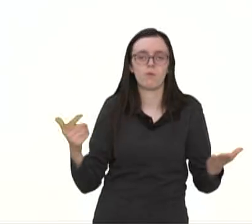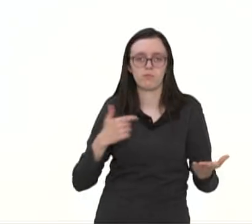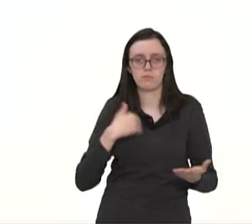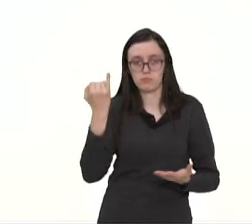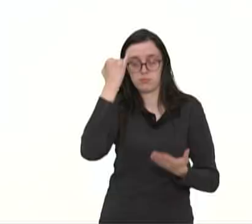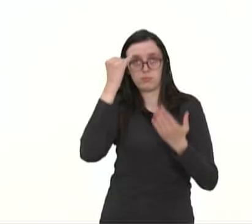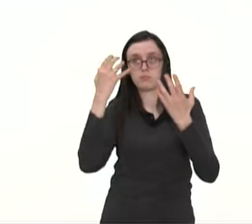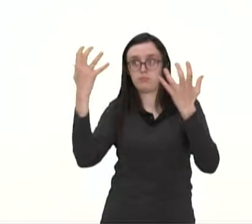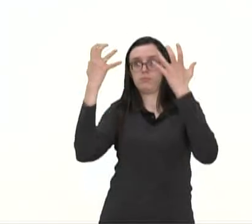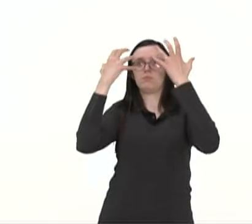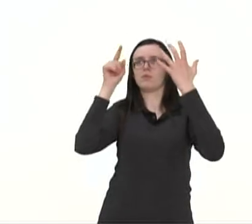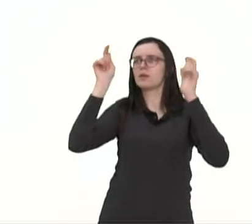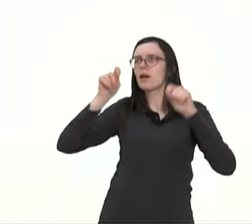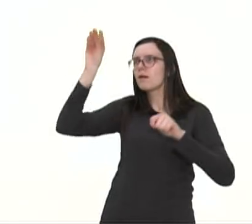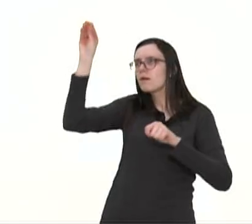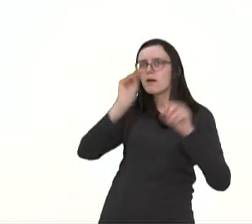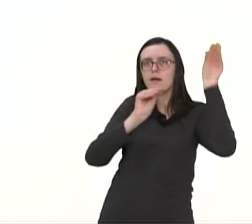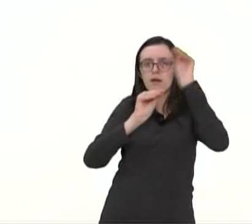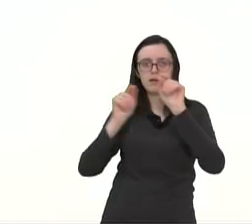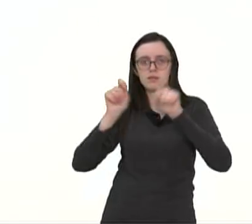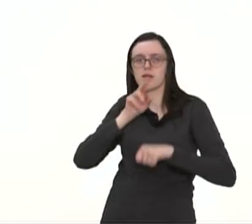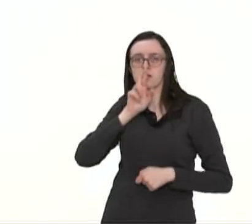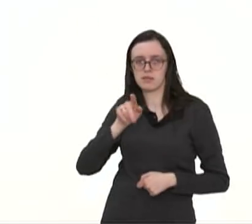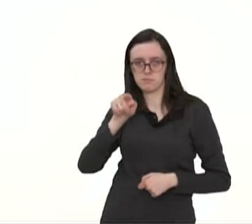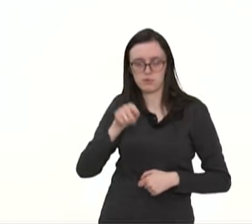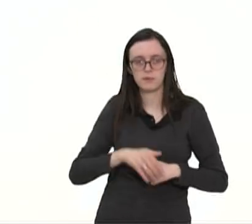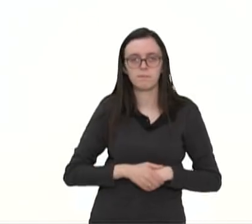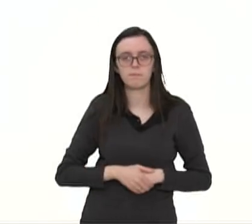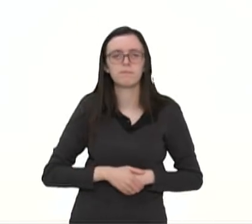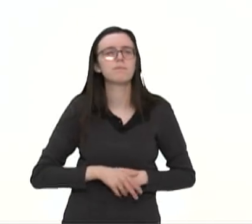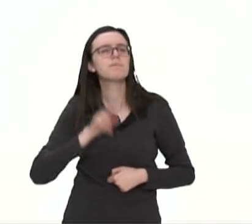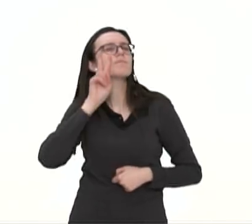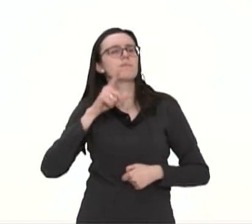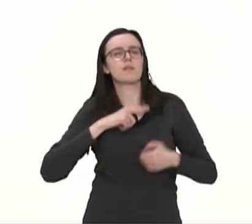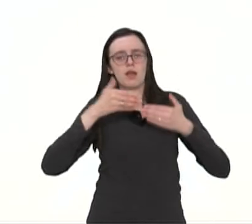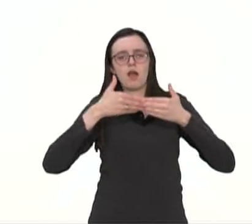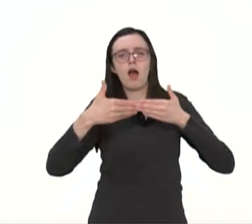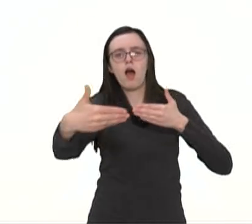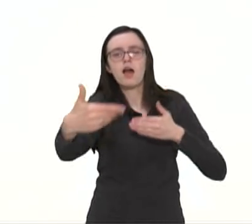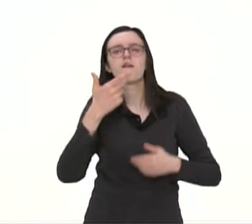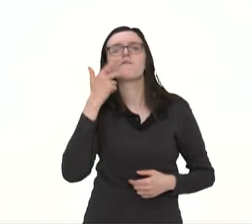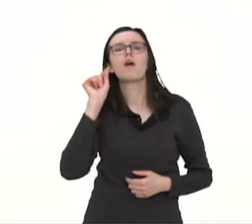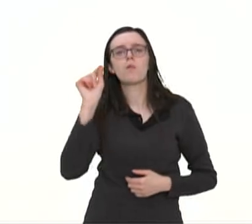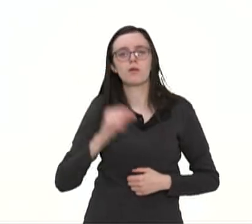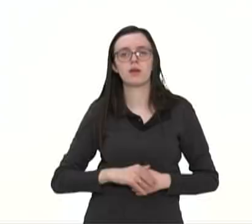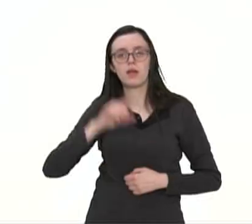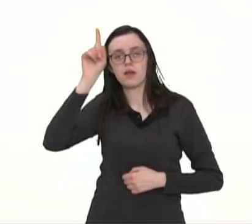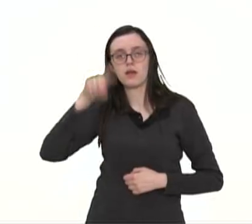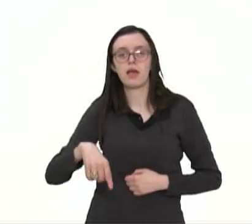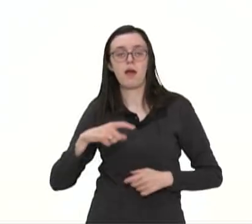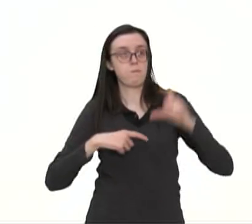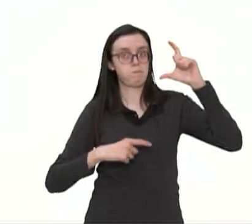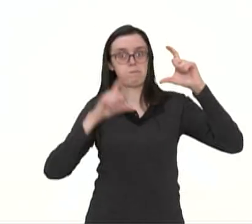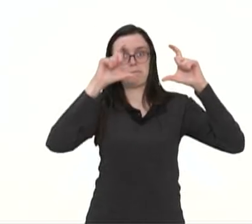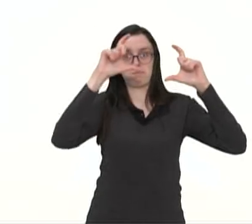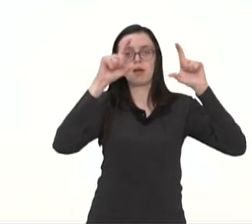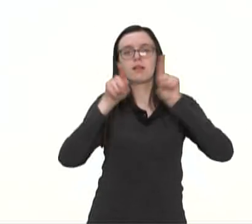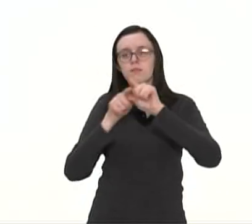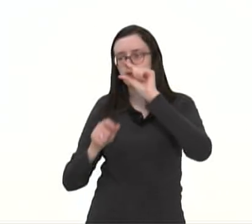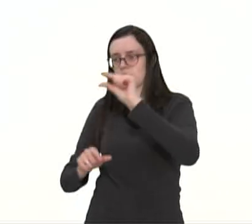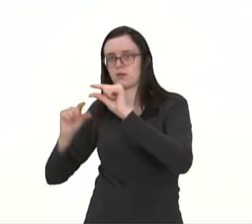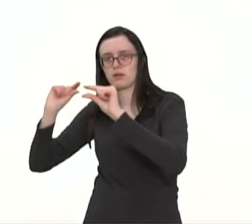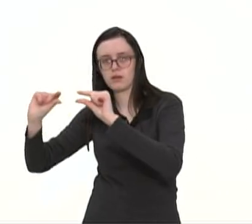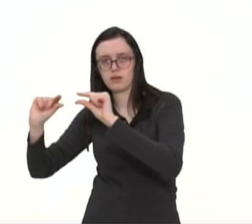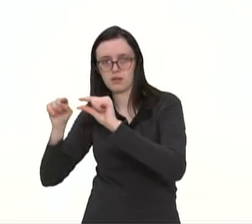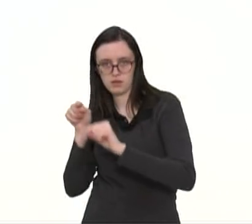primeiro, gente, duplo heterozigoto em cis. Cis é aquela ordem lá, que a gente diz que é dominante com dominante, recessivo com